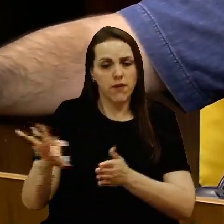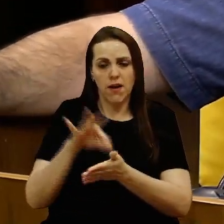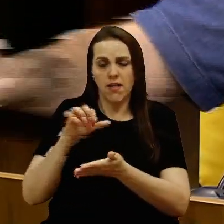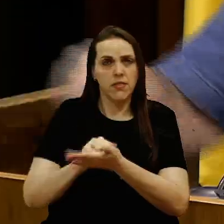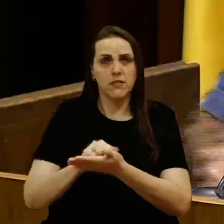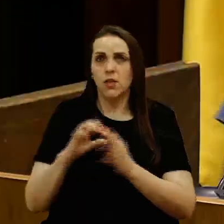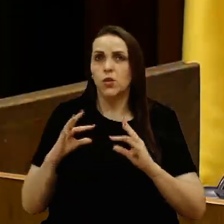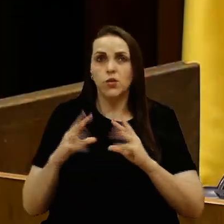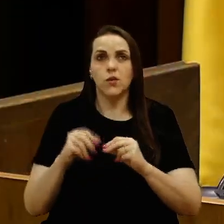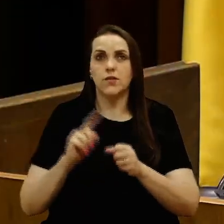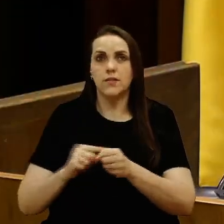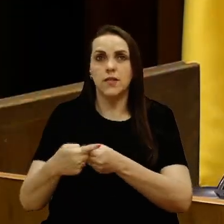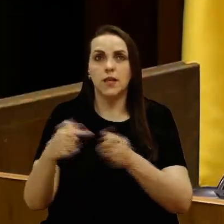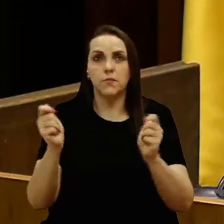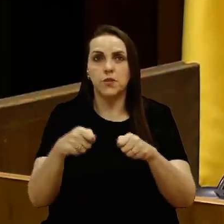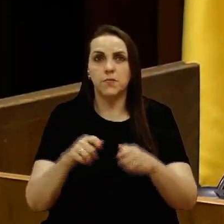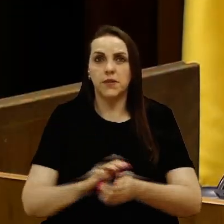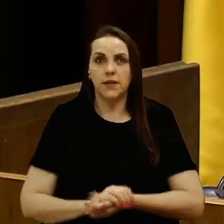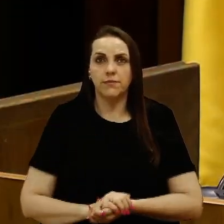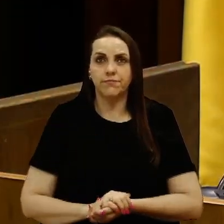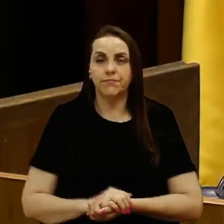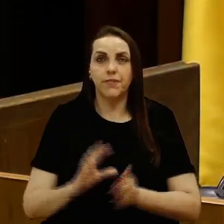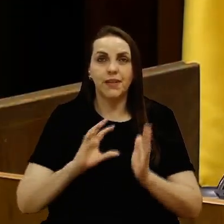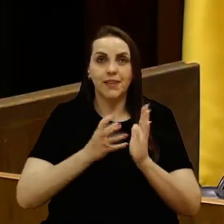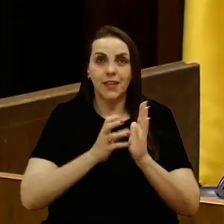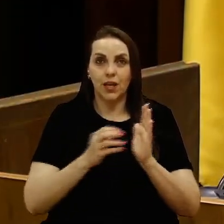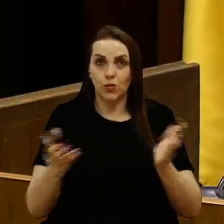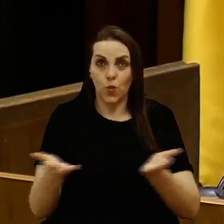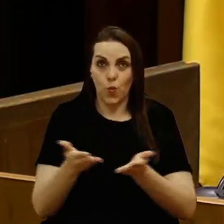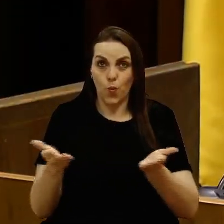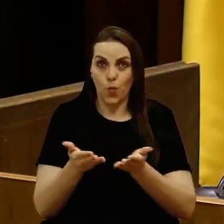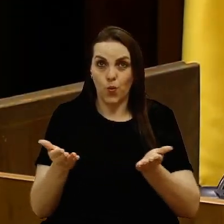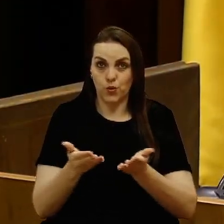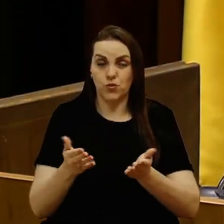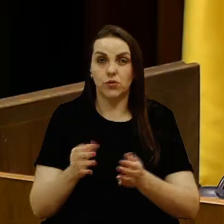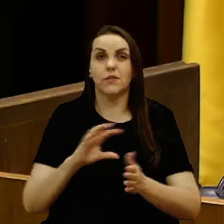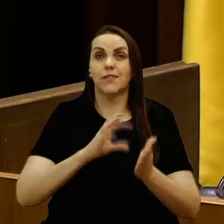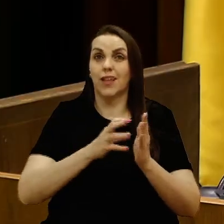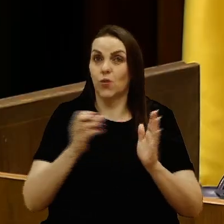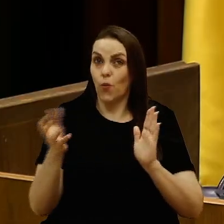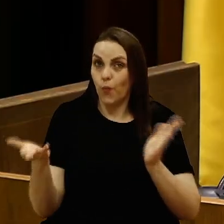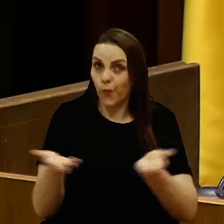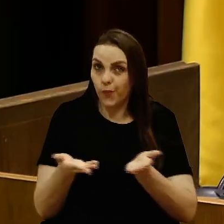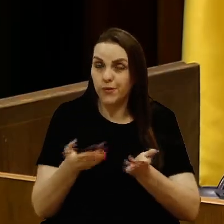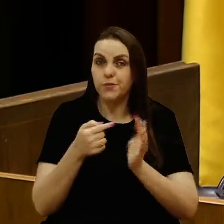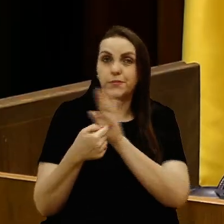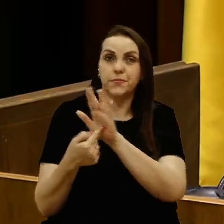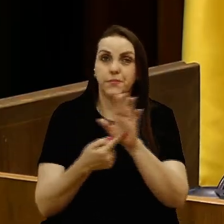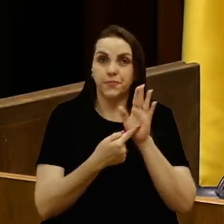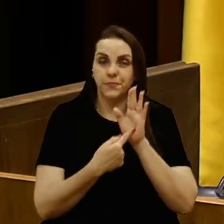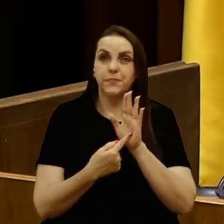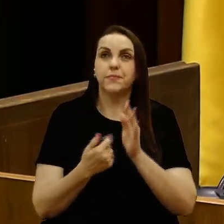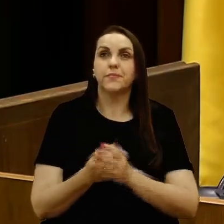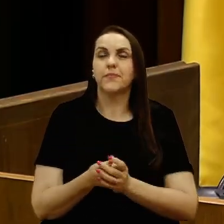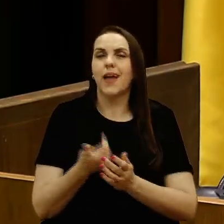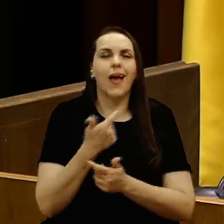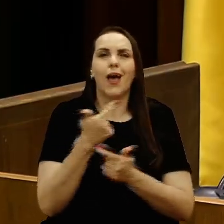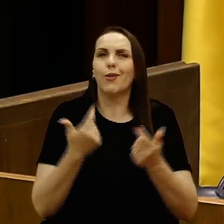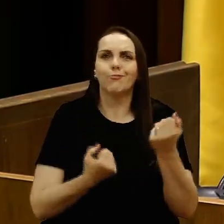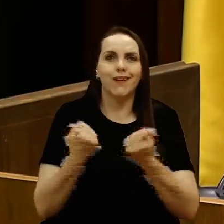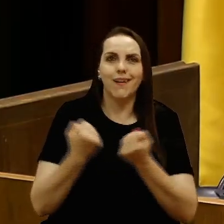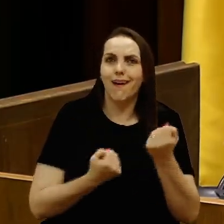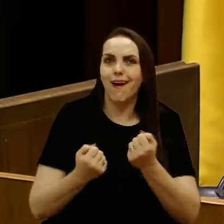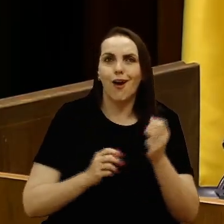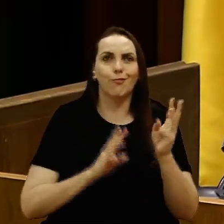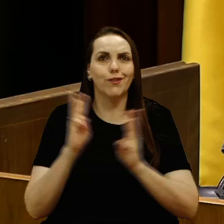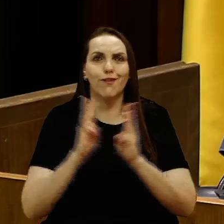fez. Um dado de hoje, só de hoje para vocês, Bah, mas não tem carro, não tem van suficiente, não